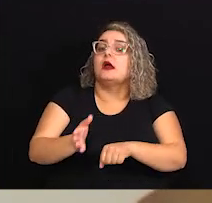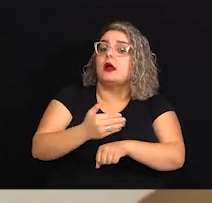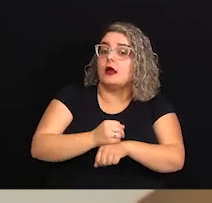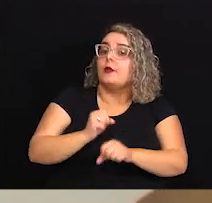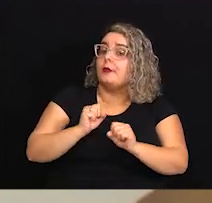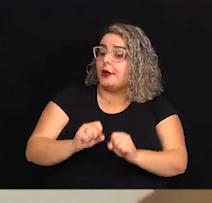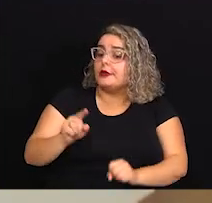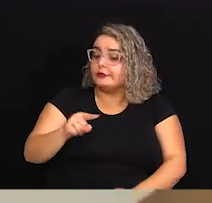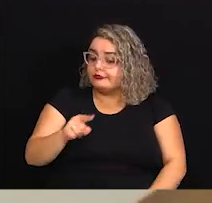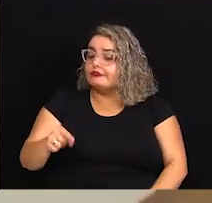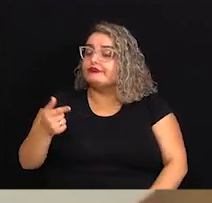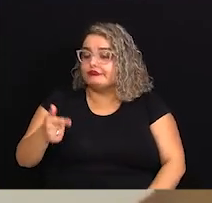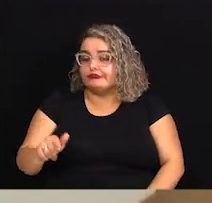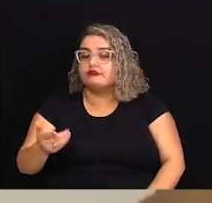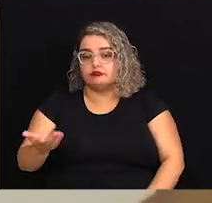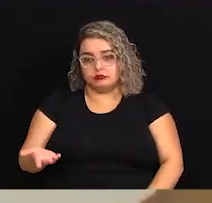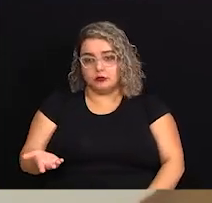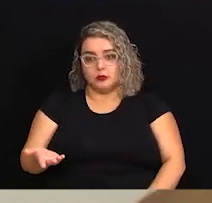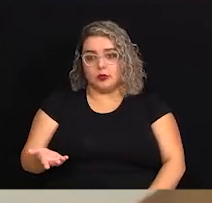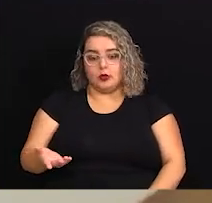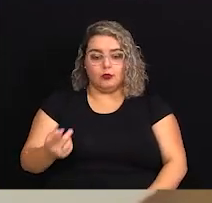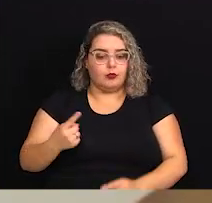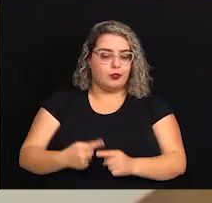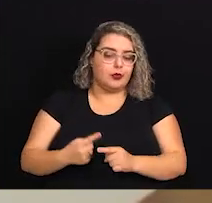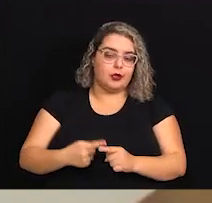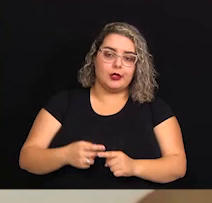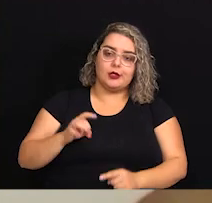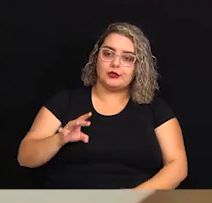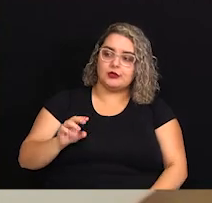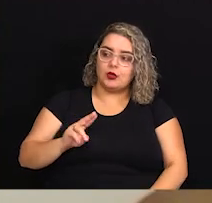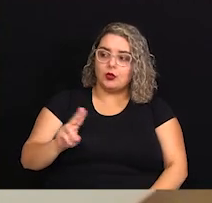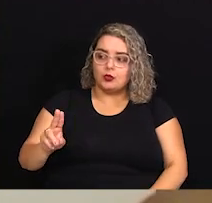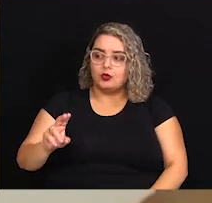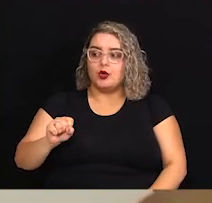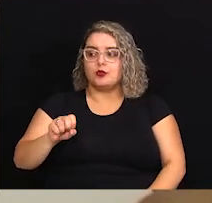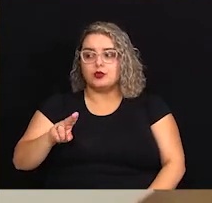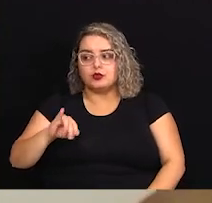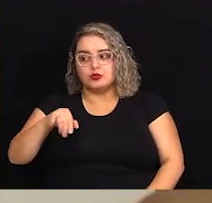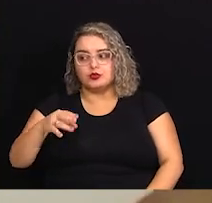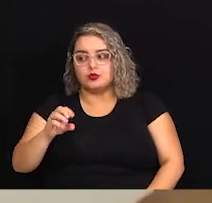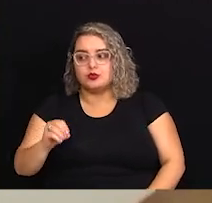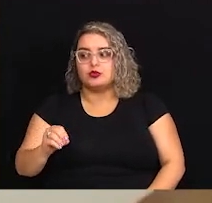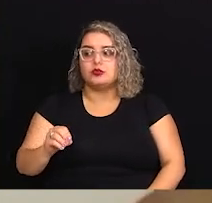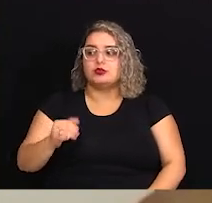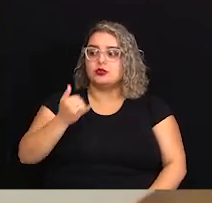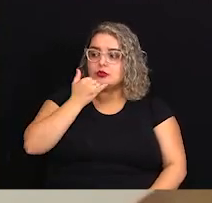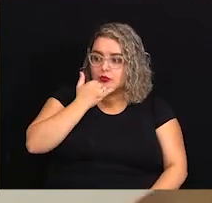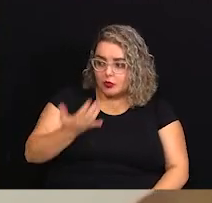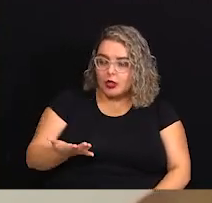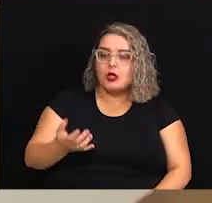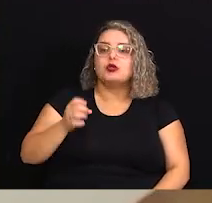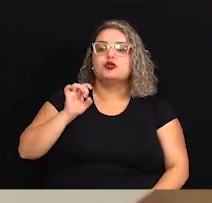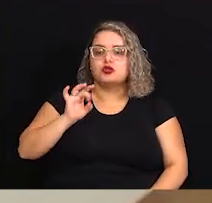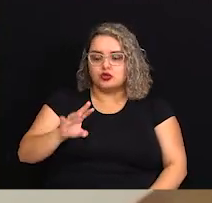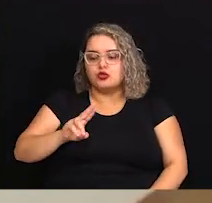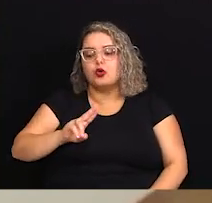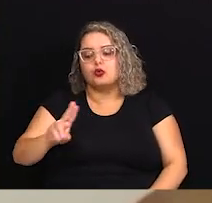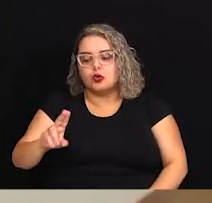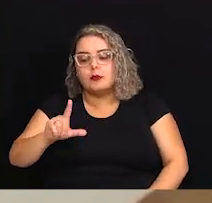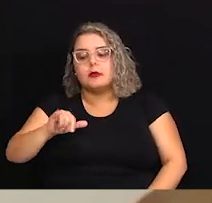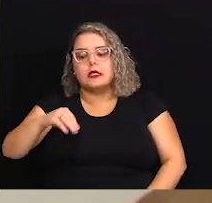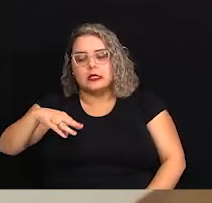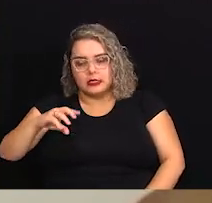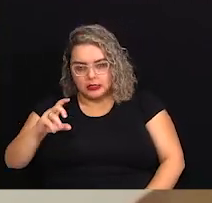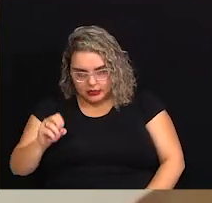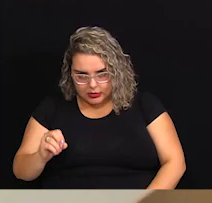pode ter negativado novamente, porque só o nome sujo não é o fator determinante para... Desculpa, só o nome limpo não é o